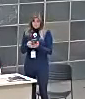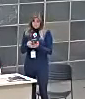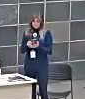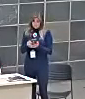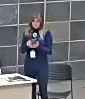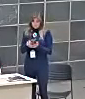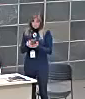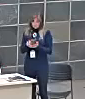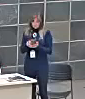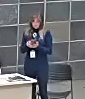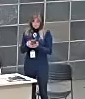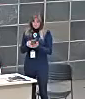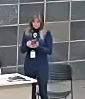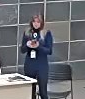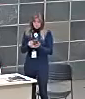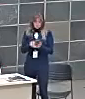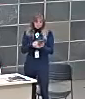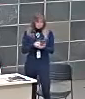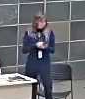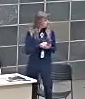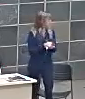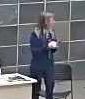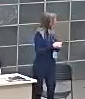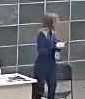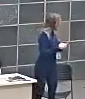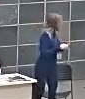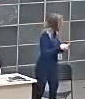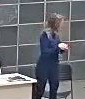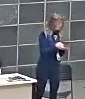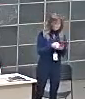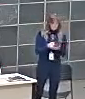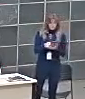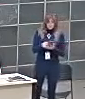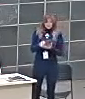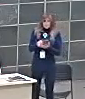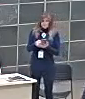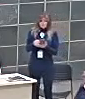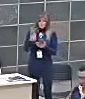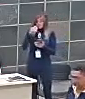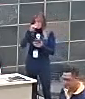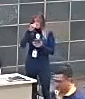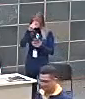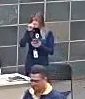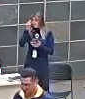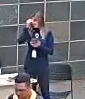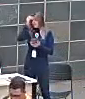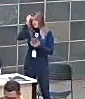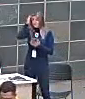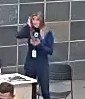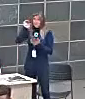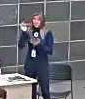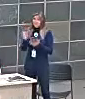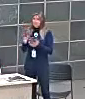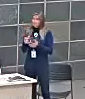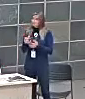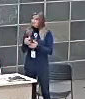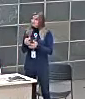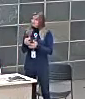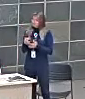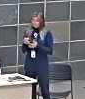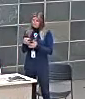companheiro aí de Juiz de Fora o Franco groia a luta é antiga e a gente já tá na na batalha há tanto